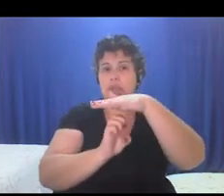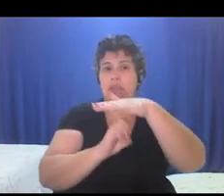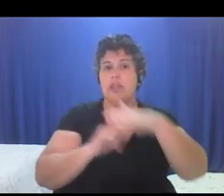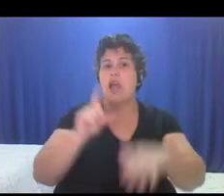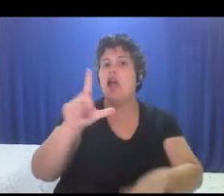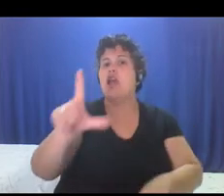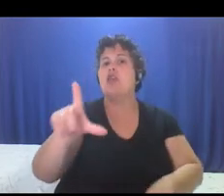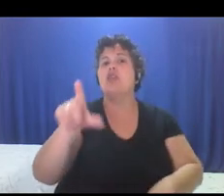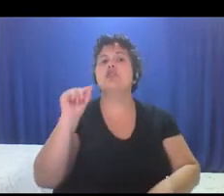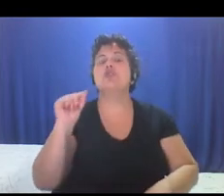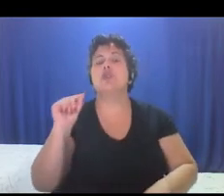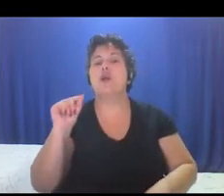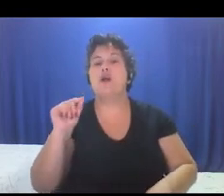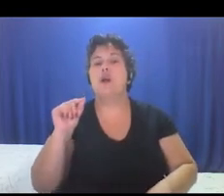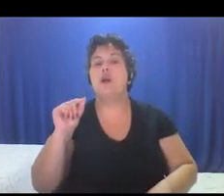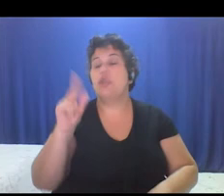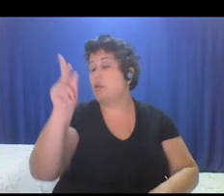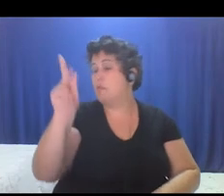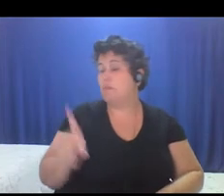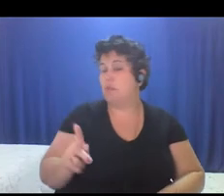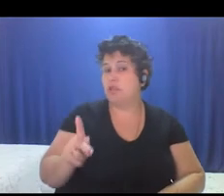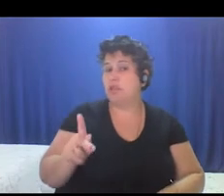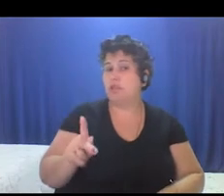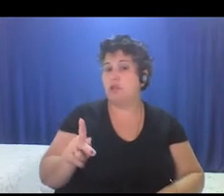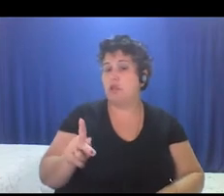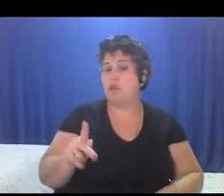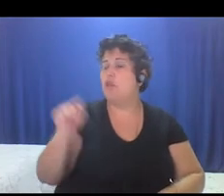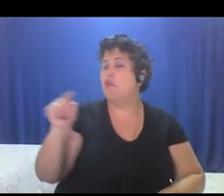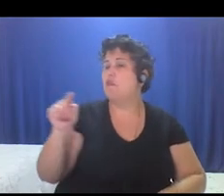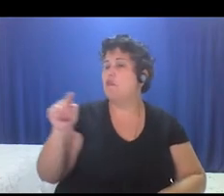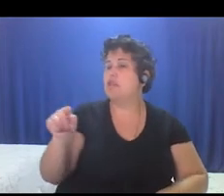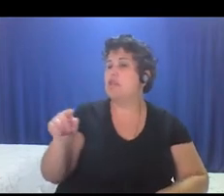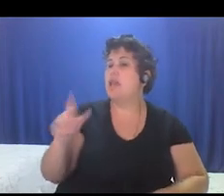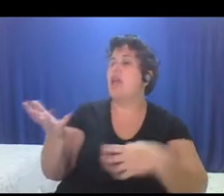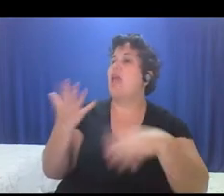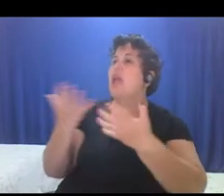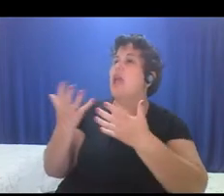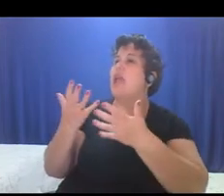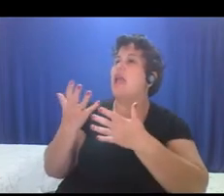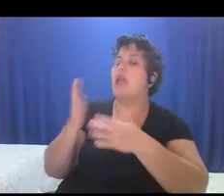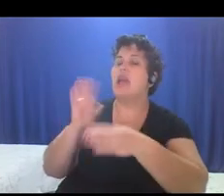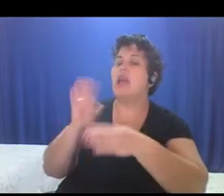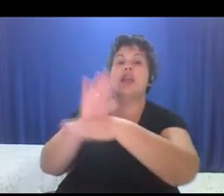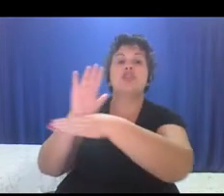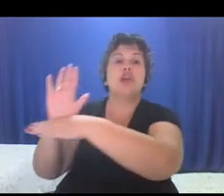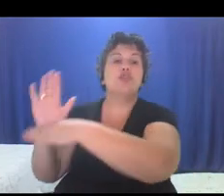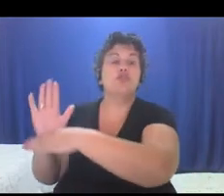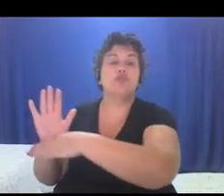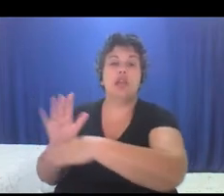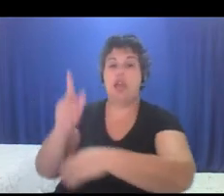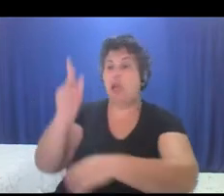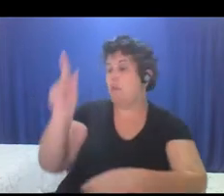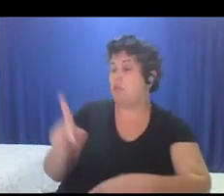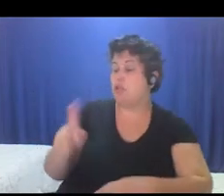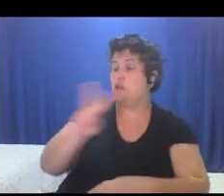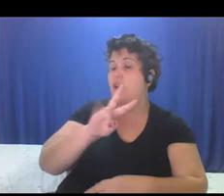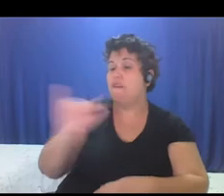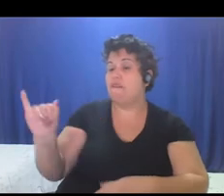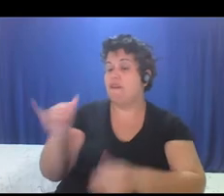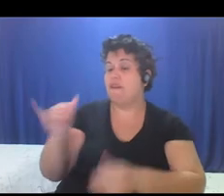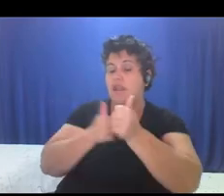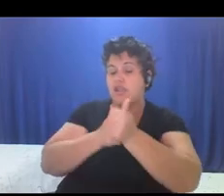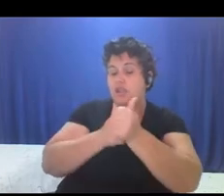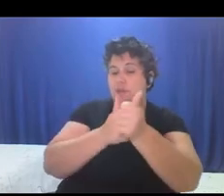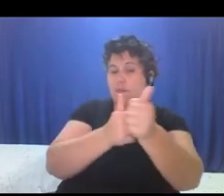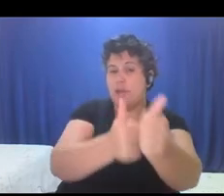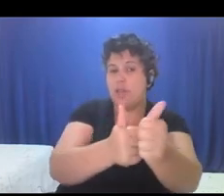né, toda a sua trajetória aqui, uma pessoa que é a sua inspiração, é o seu career advisor. Então, essa pessoa, ela vai te acompanhar, igual a Ju falou, trabalhar